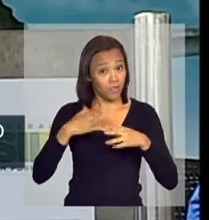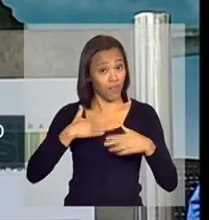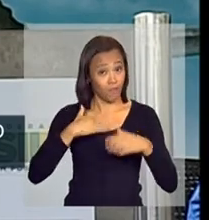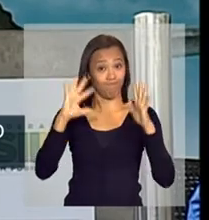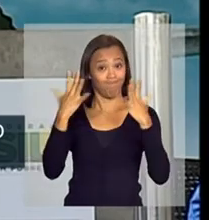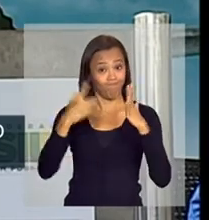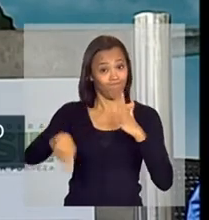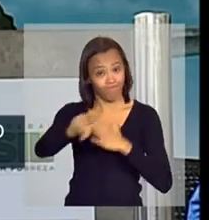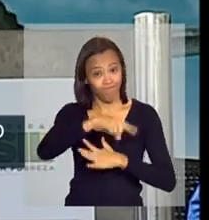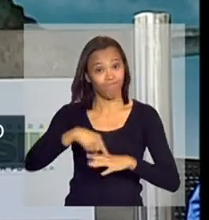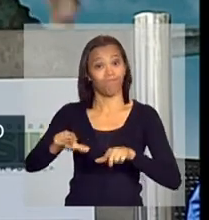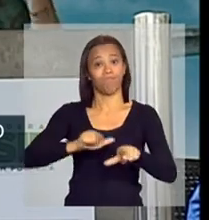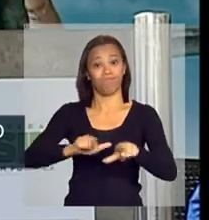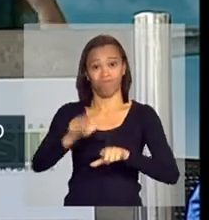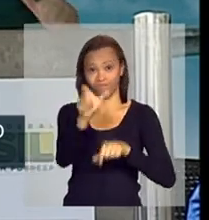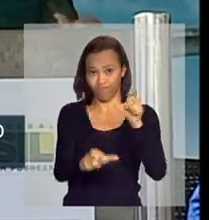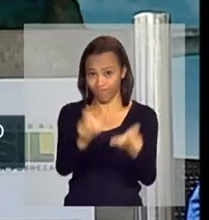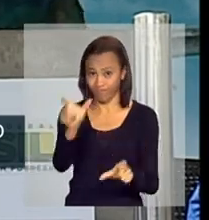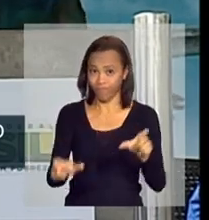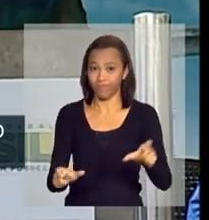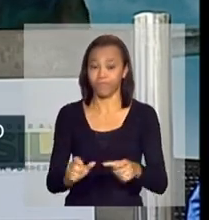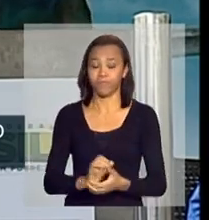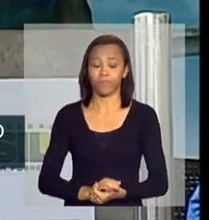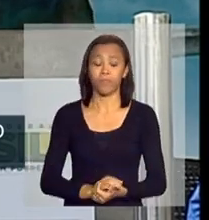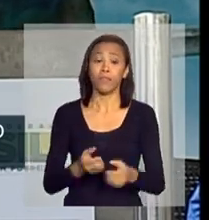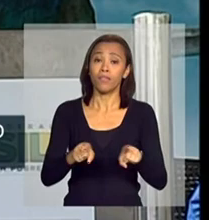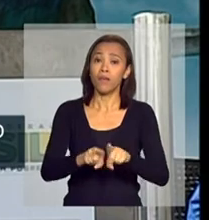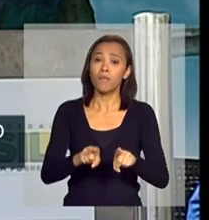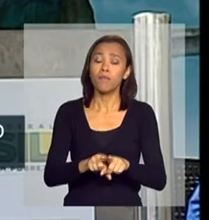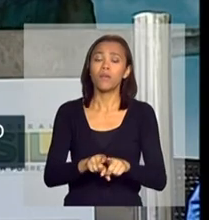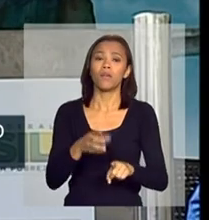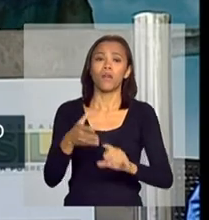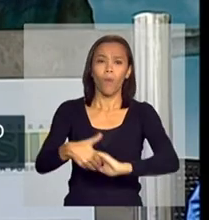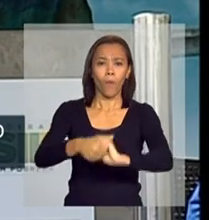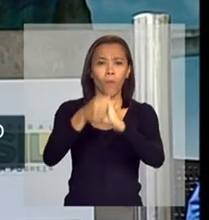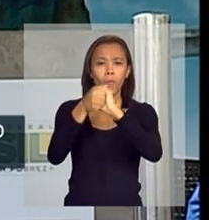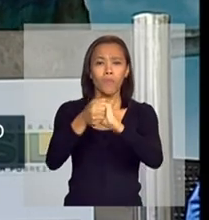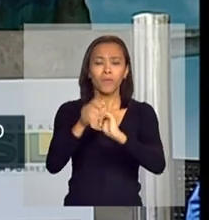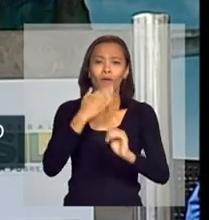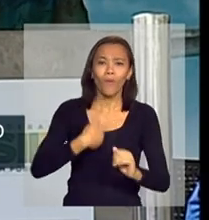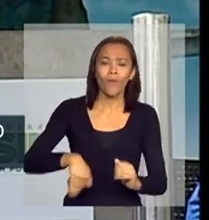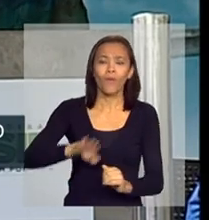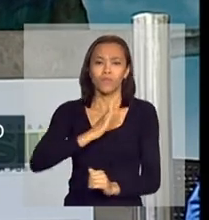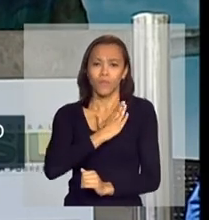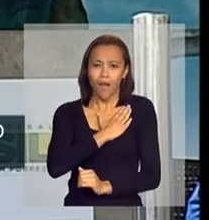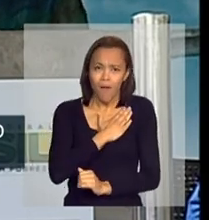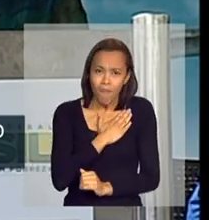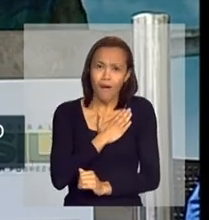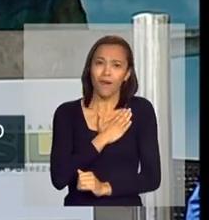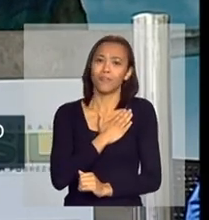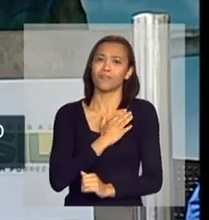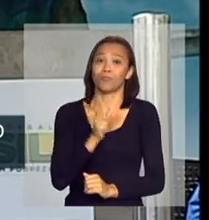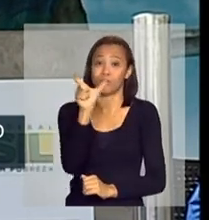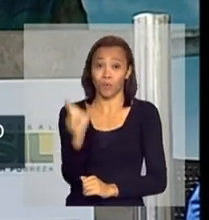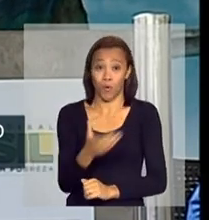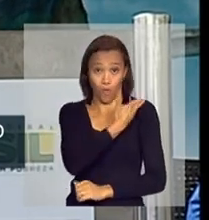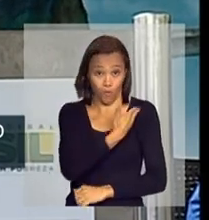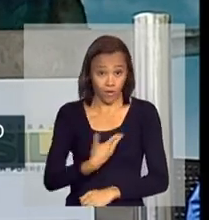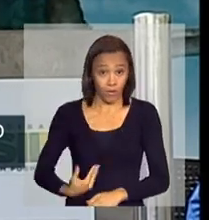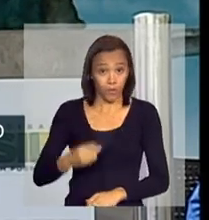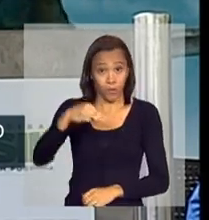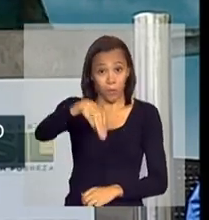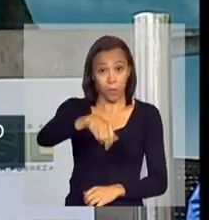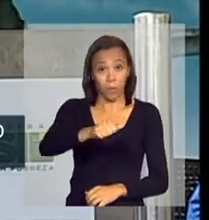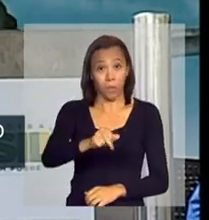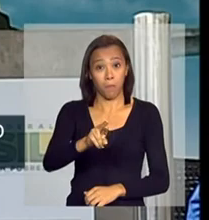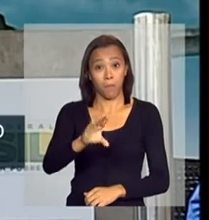homenagem. Eu queria cumprimentar o nosso querido governador Marcelo Deda, que